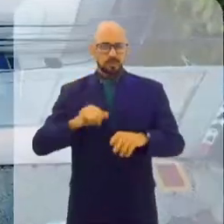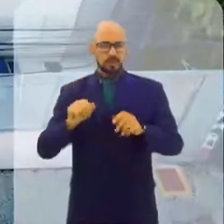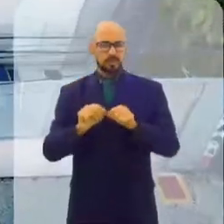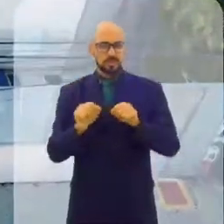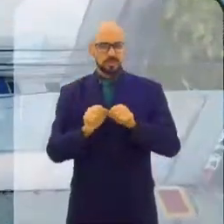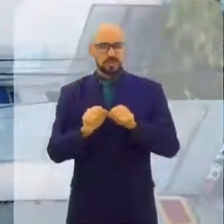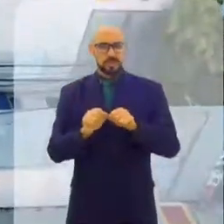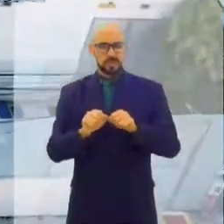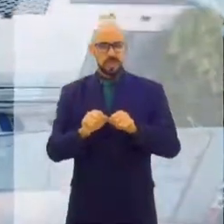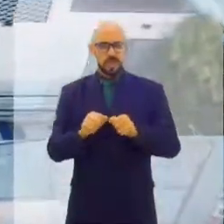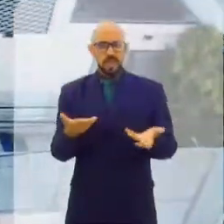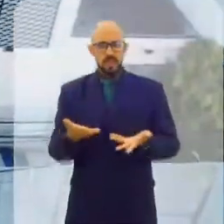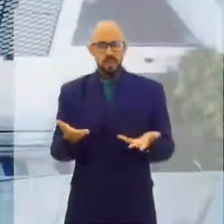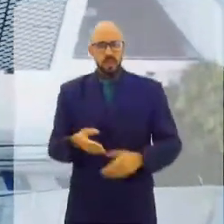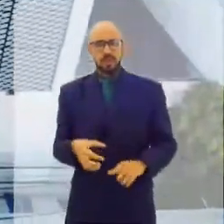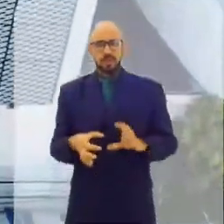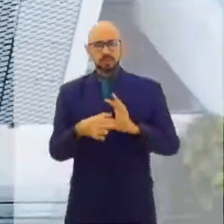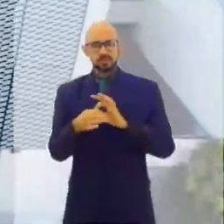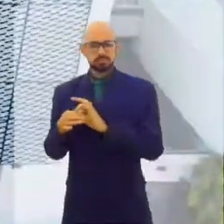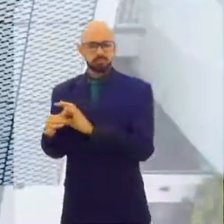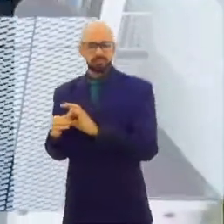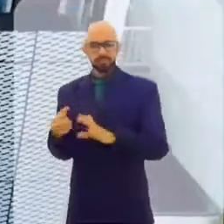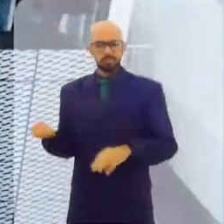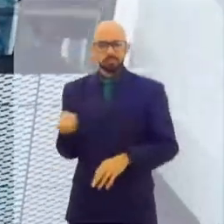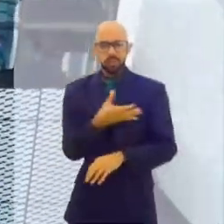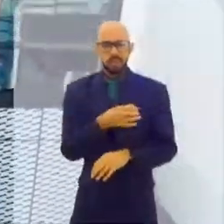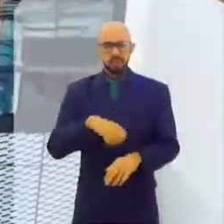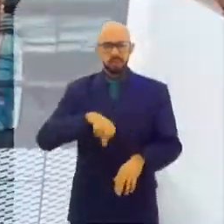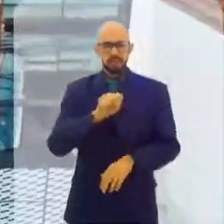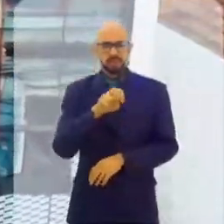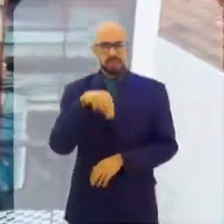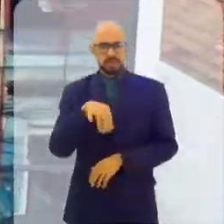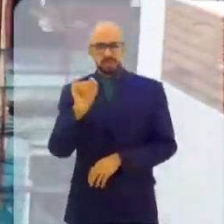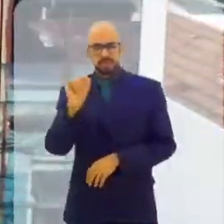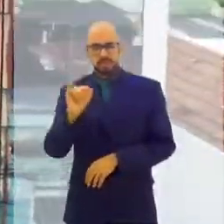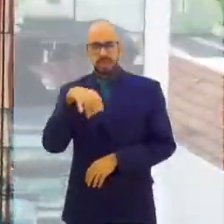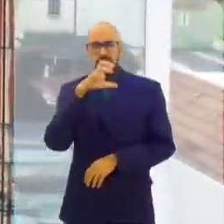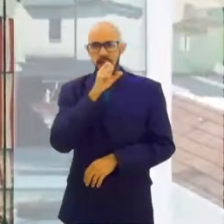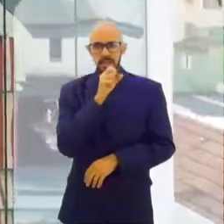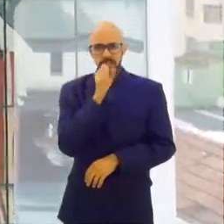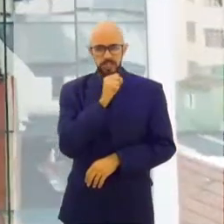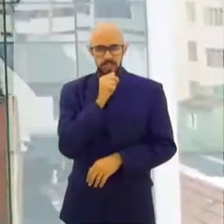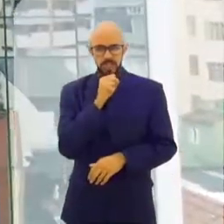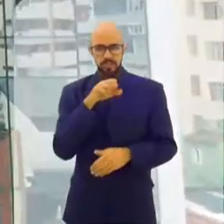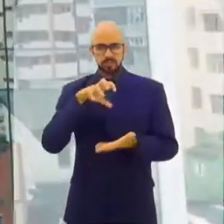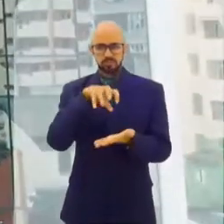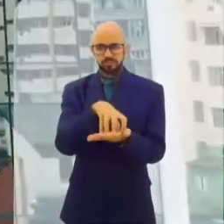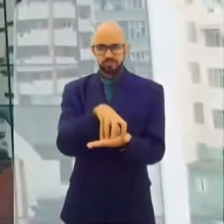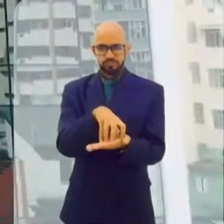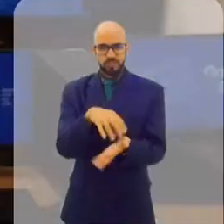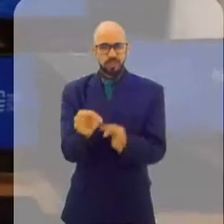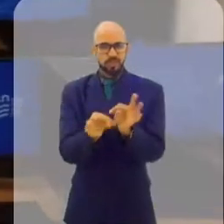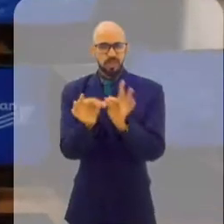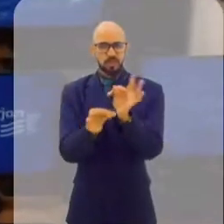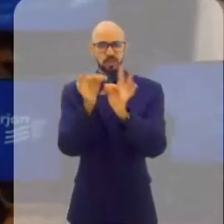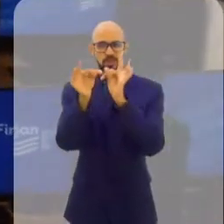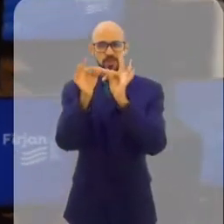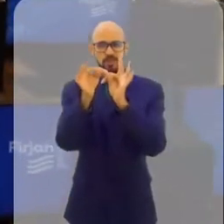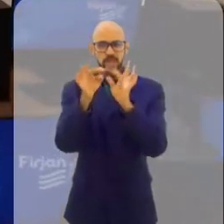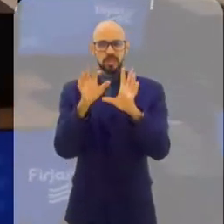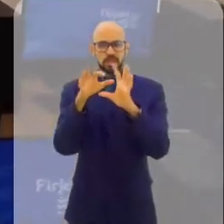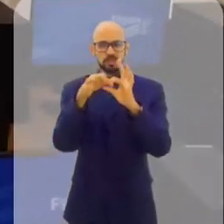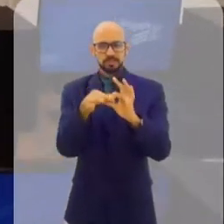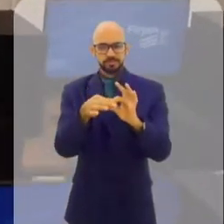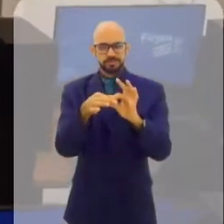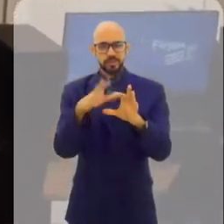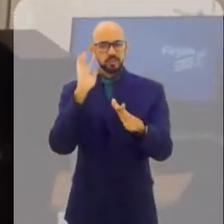Nesse cenário, nasce a nova Firjan Senai SESI Laranjeiras. Um moderno centro de referência em audiovisual, que